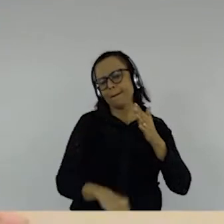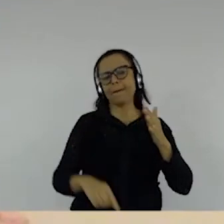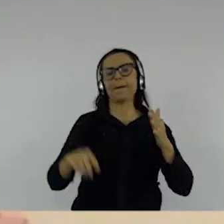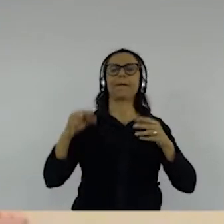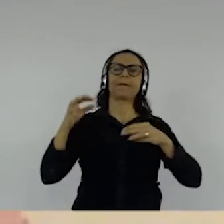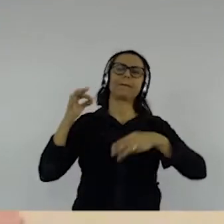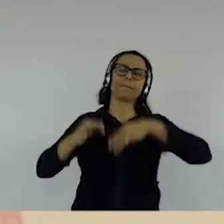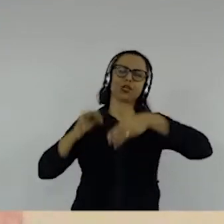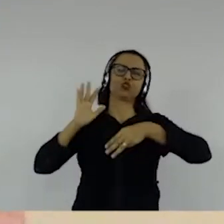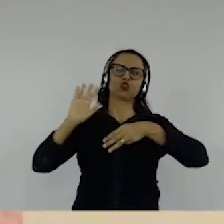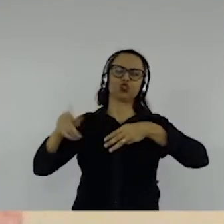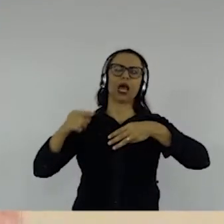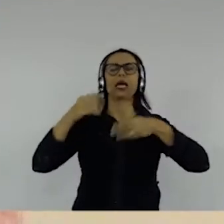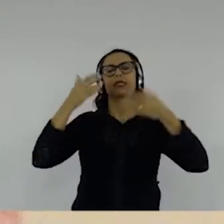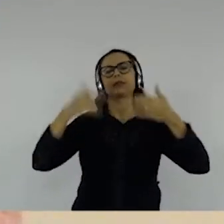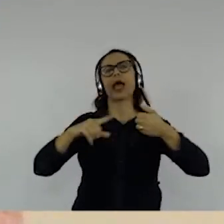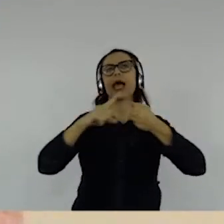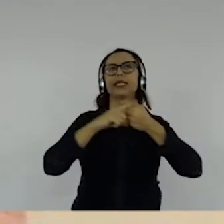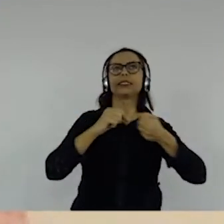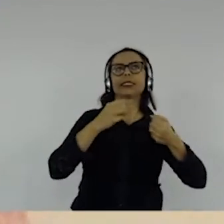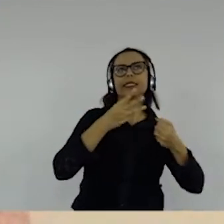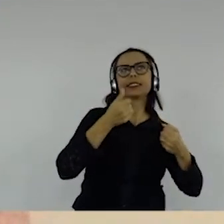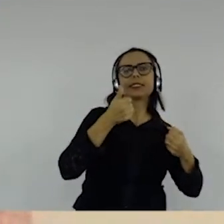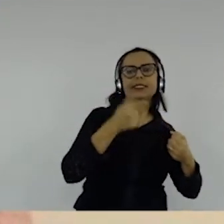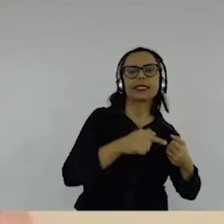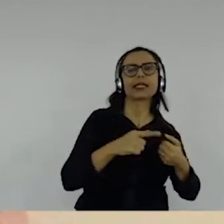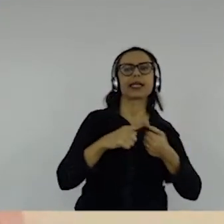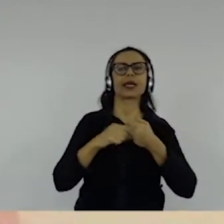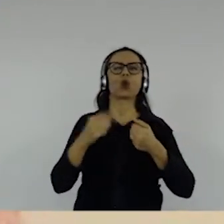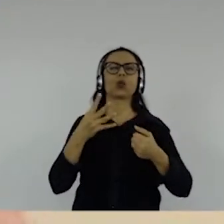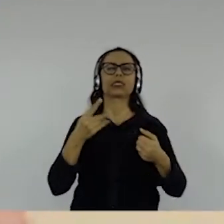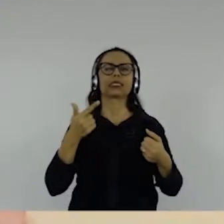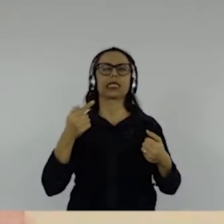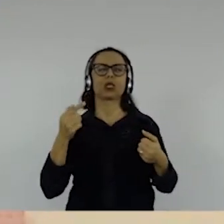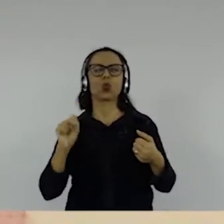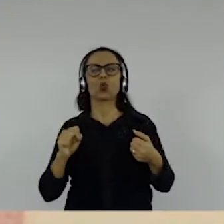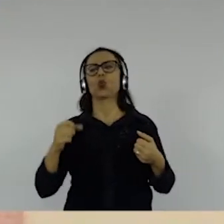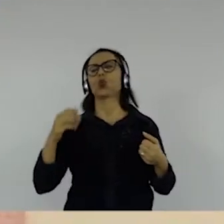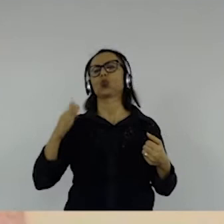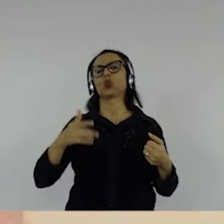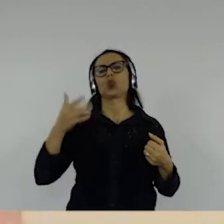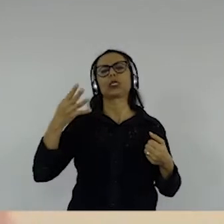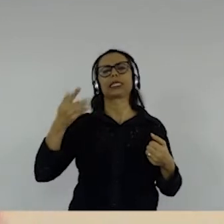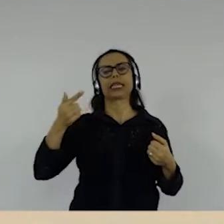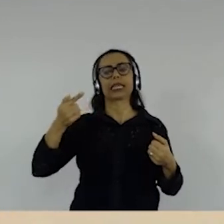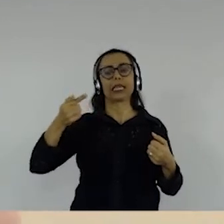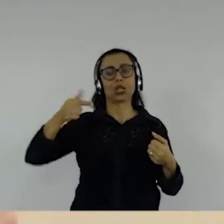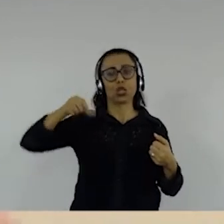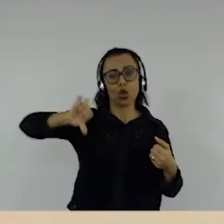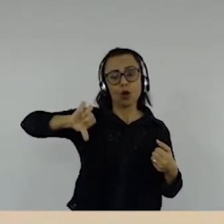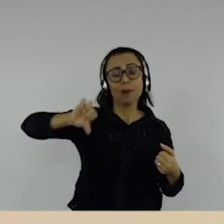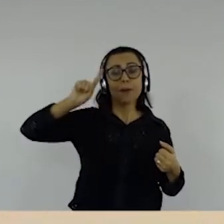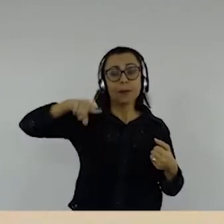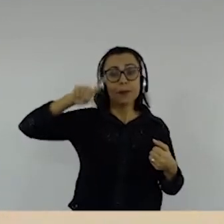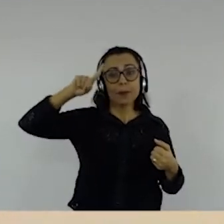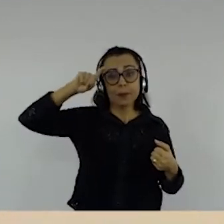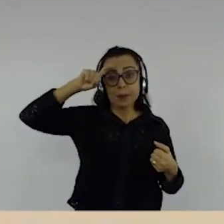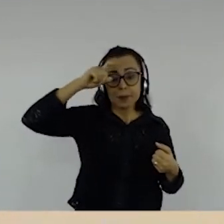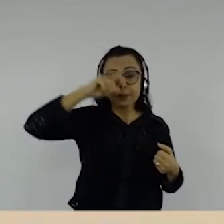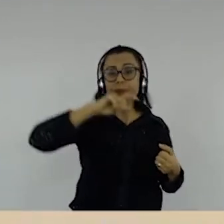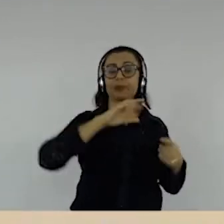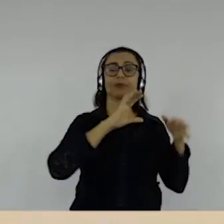já ressaltou o artigo 317, o artigo 478, 479, mas é muito difícil num contexto